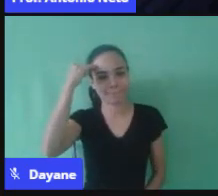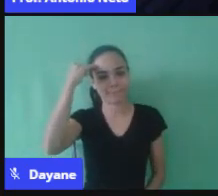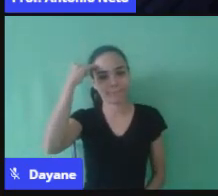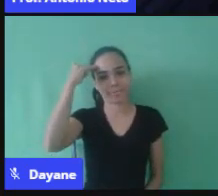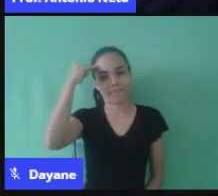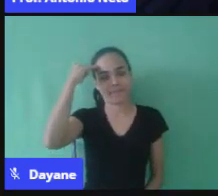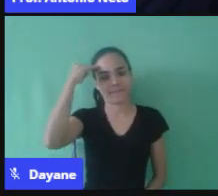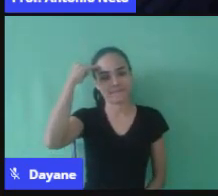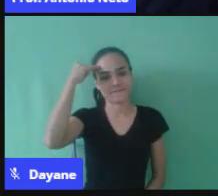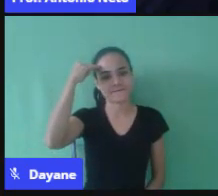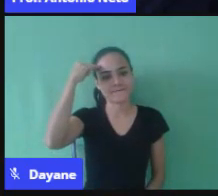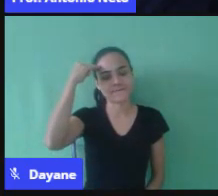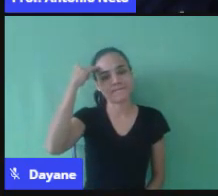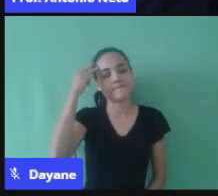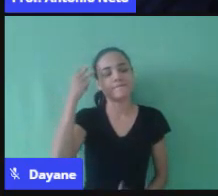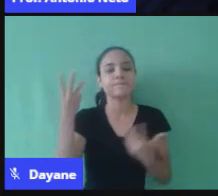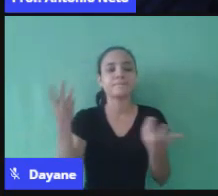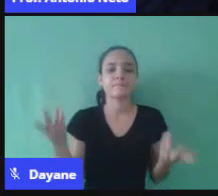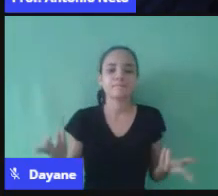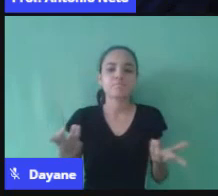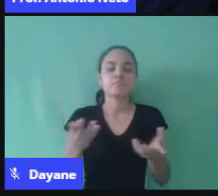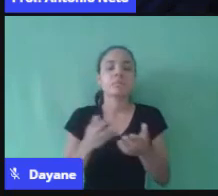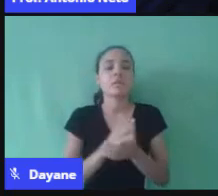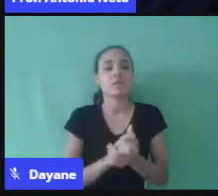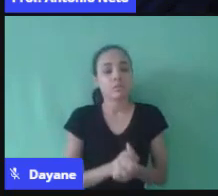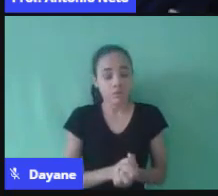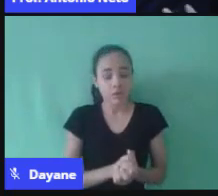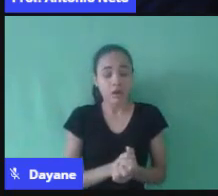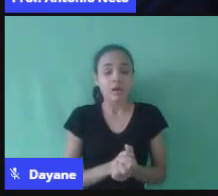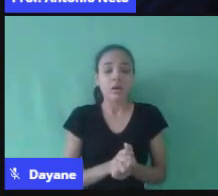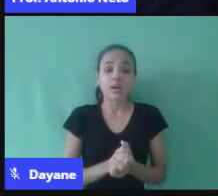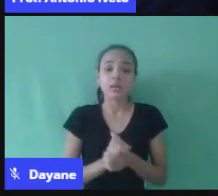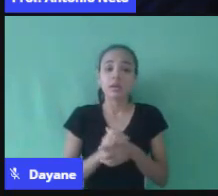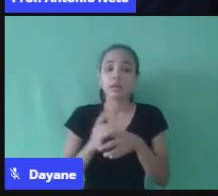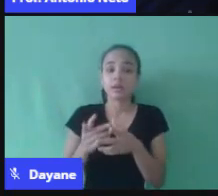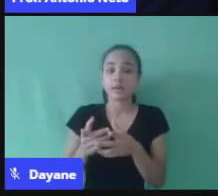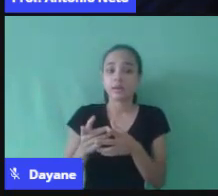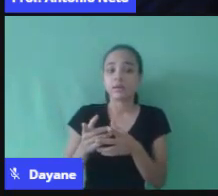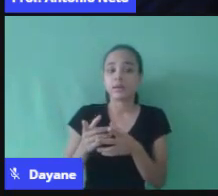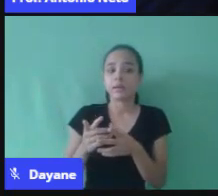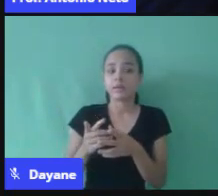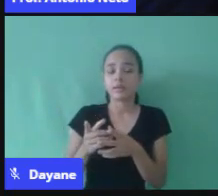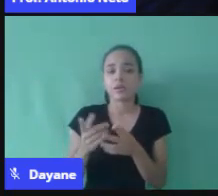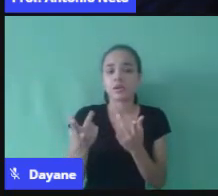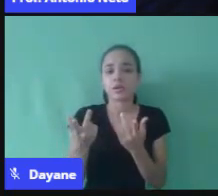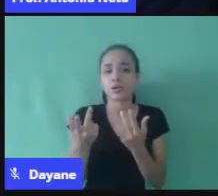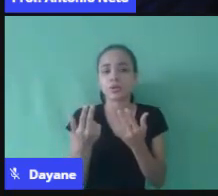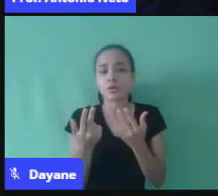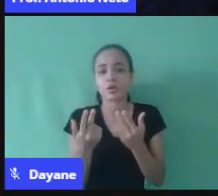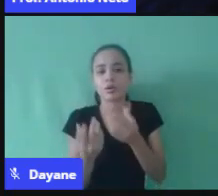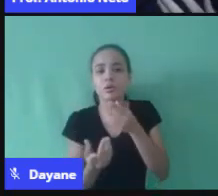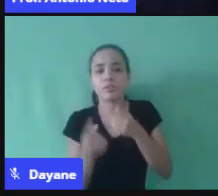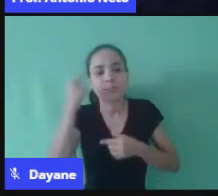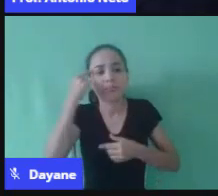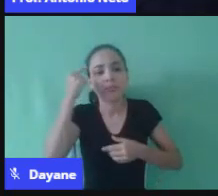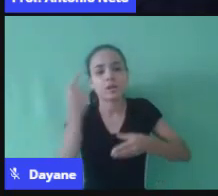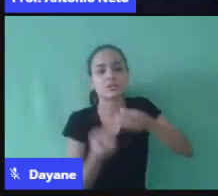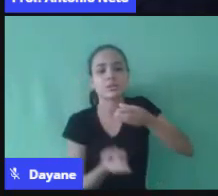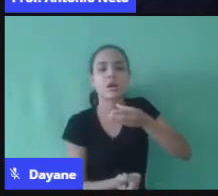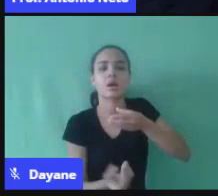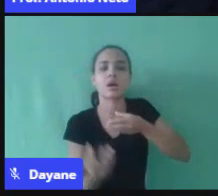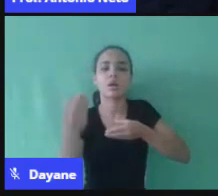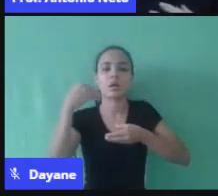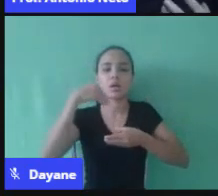perspectiva, né, Janine, nós temos uma perspectiva de subjetividade, né? Como quando falamos em